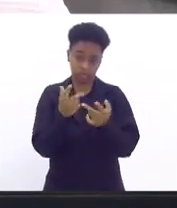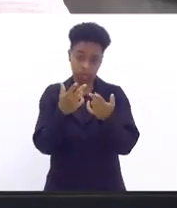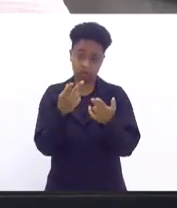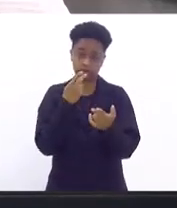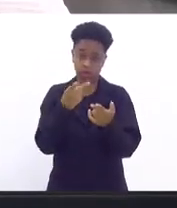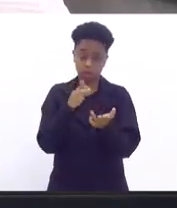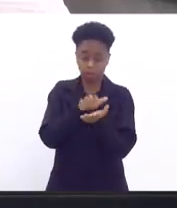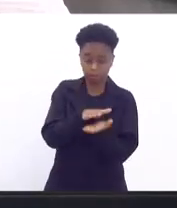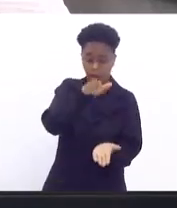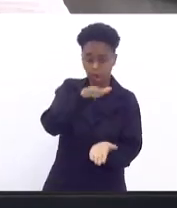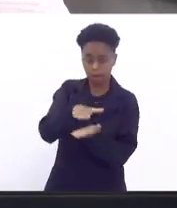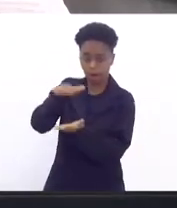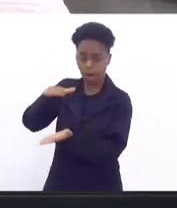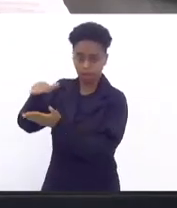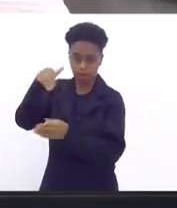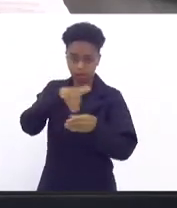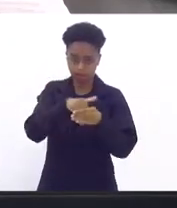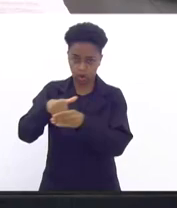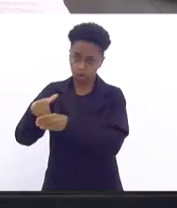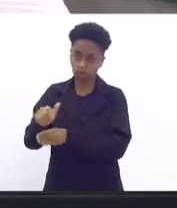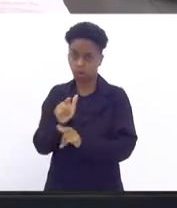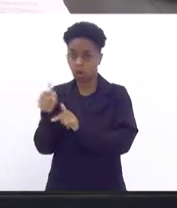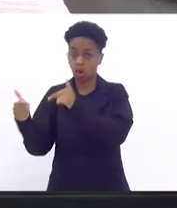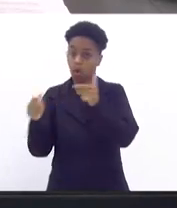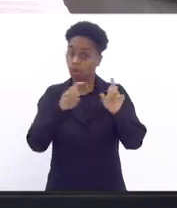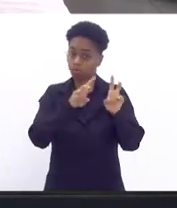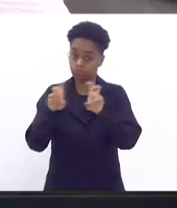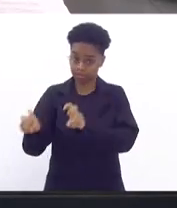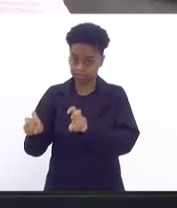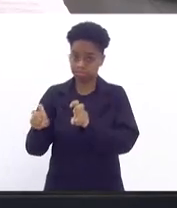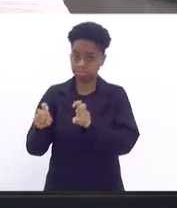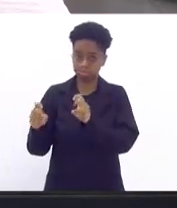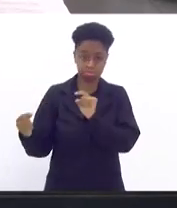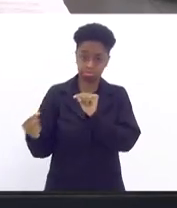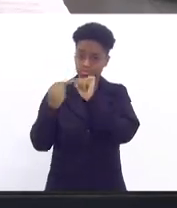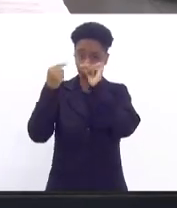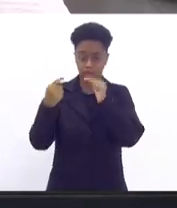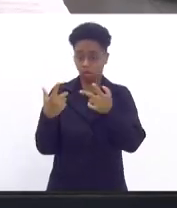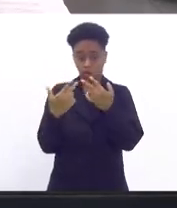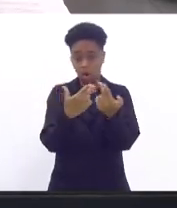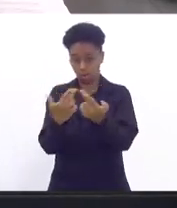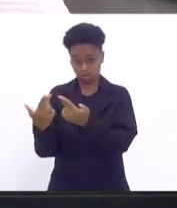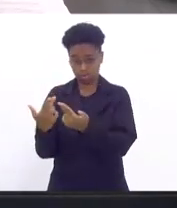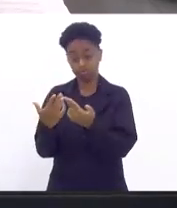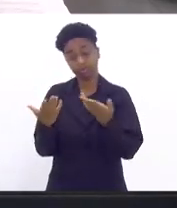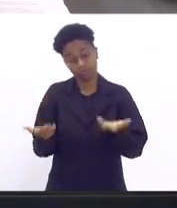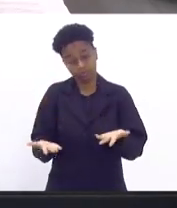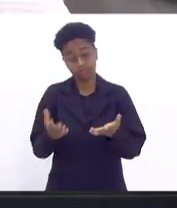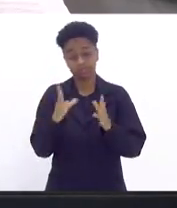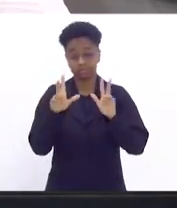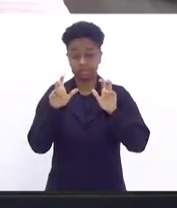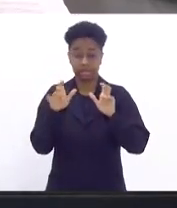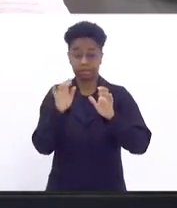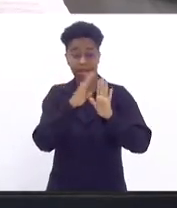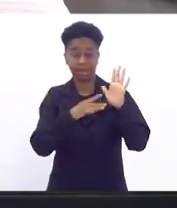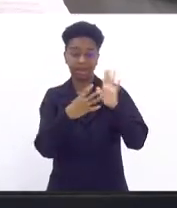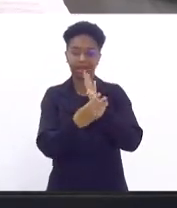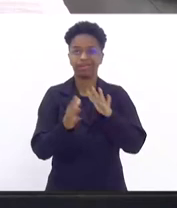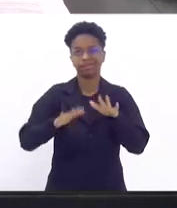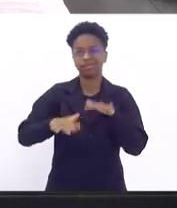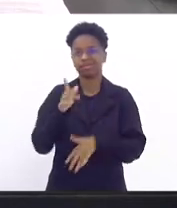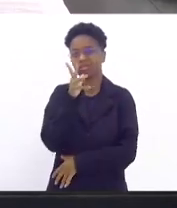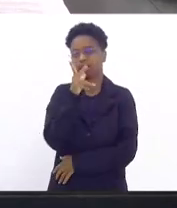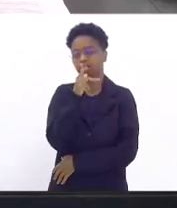fez em bloco outras temáticas que são de igual teor Então essa coisa de calendário Às vezes a gente demora